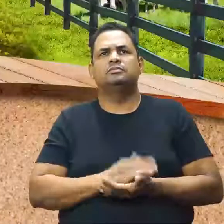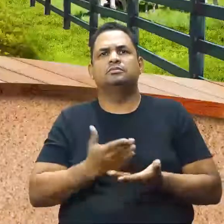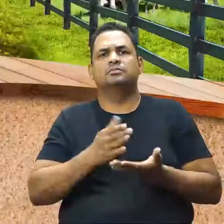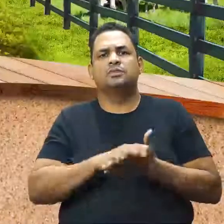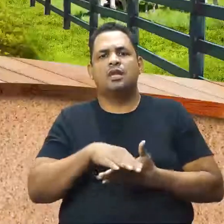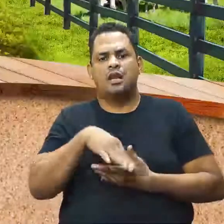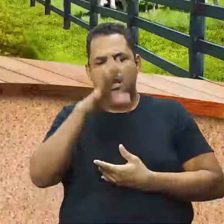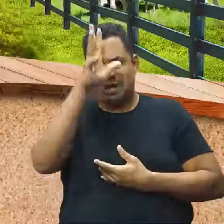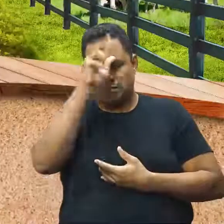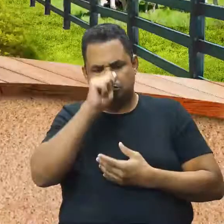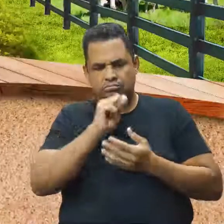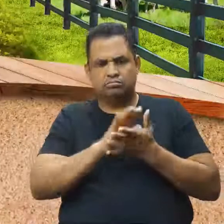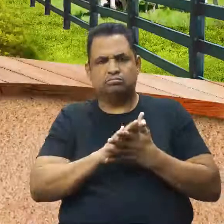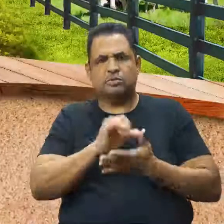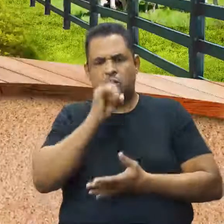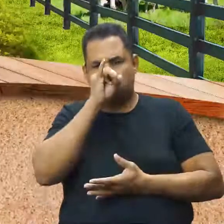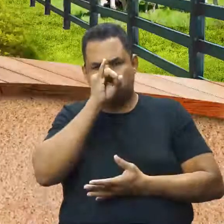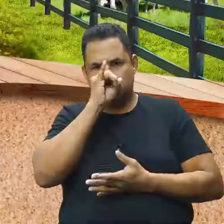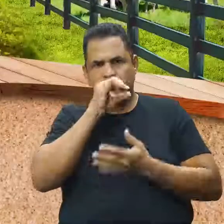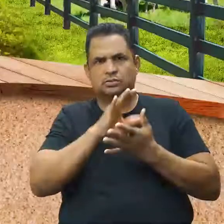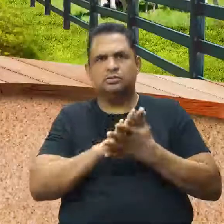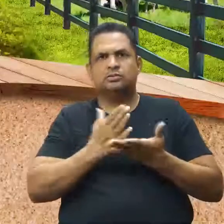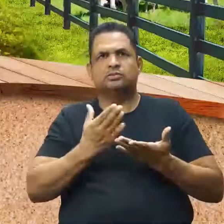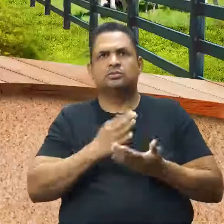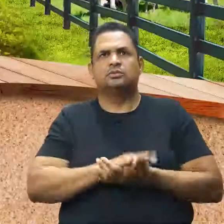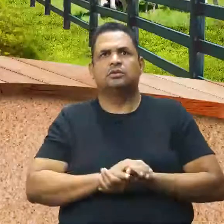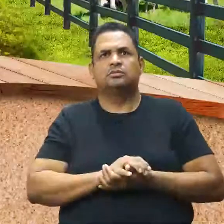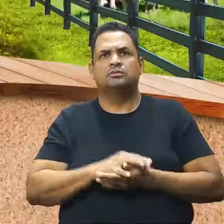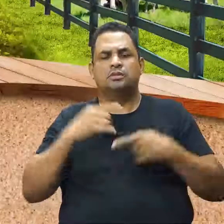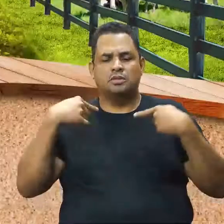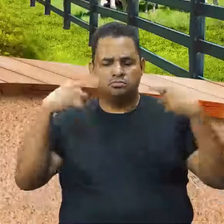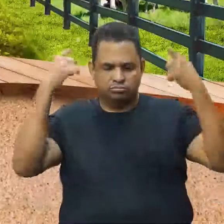avicultura, suinocultura, caprinocultura, ovinocultura.